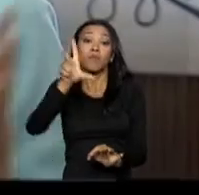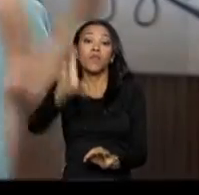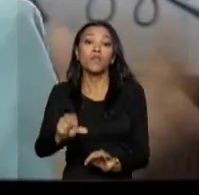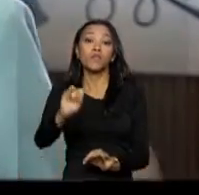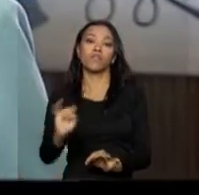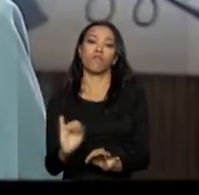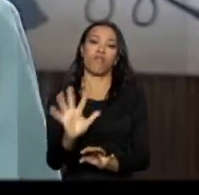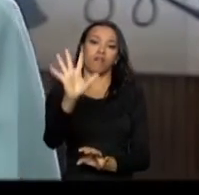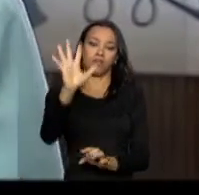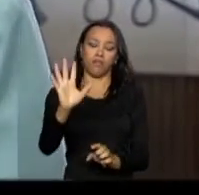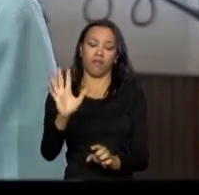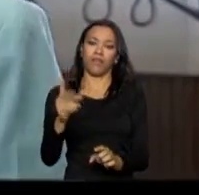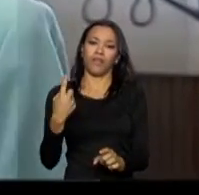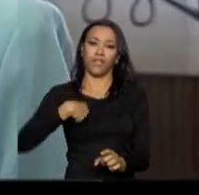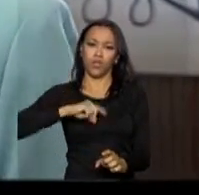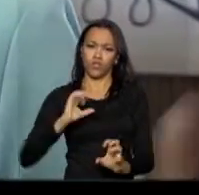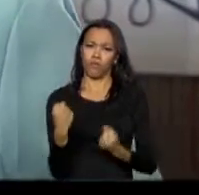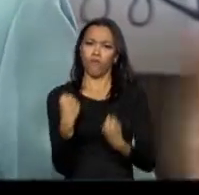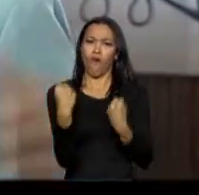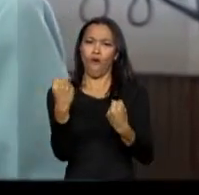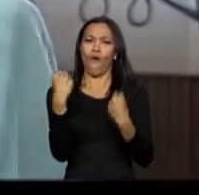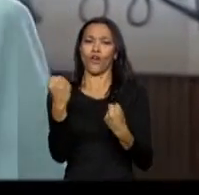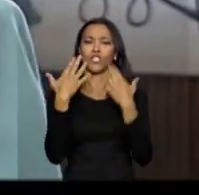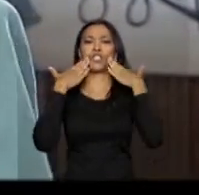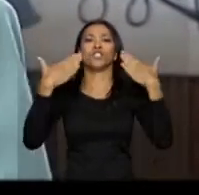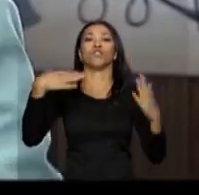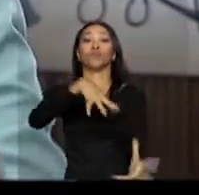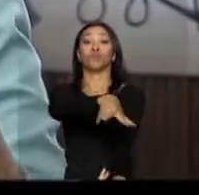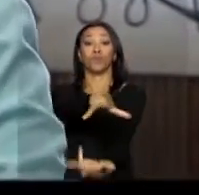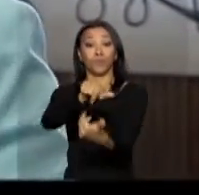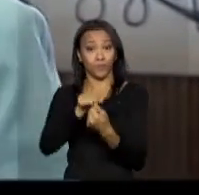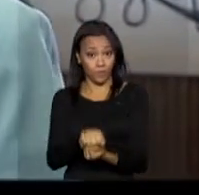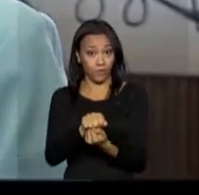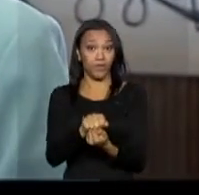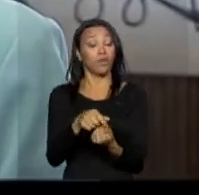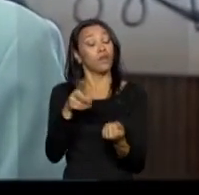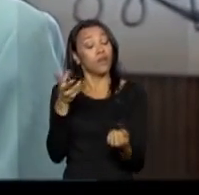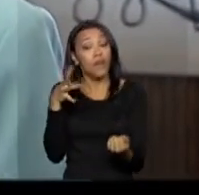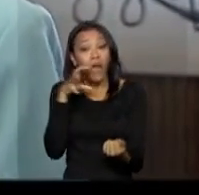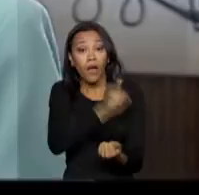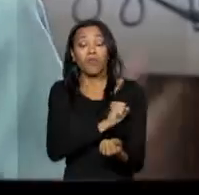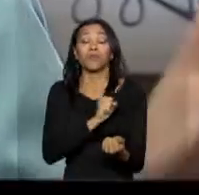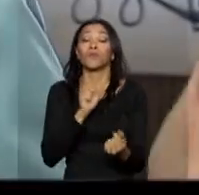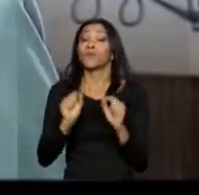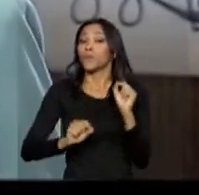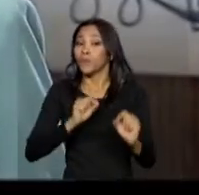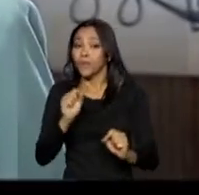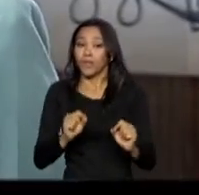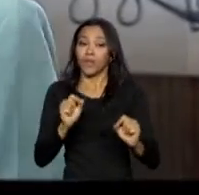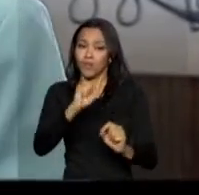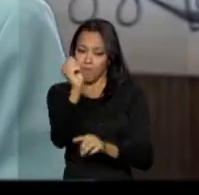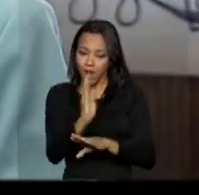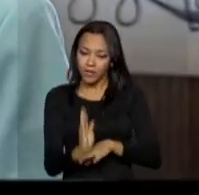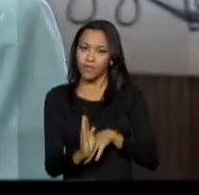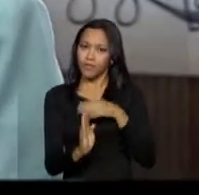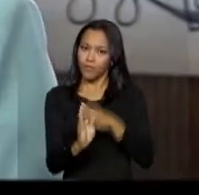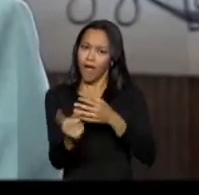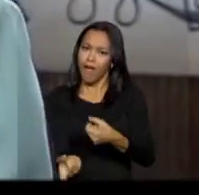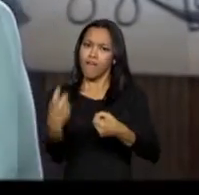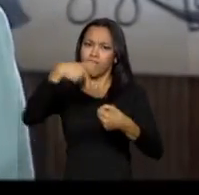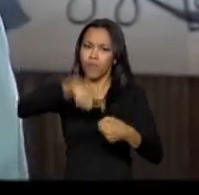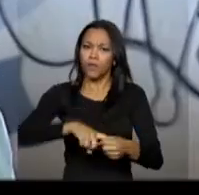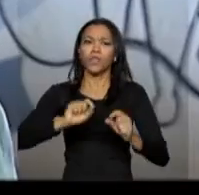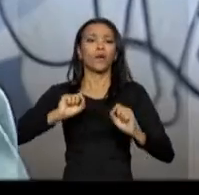nos fortalecer diante do mundo e conduzir o mais breve possível o Brasil à retomada